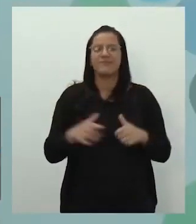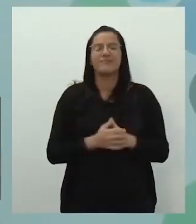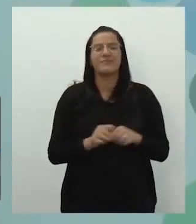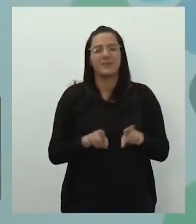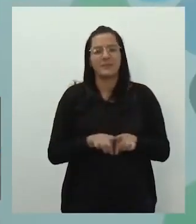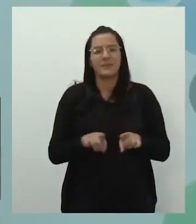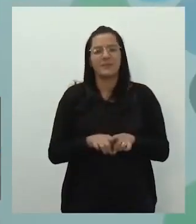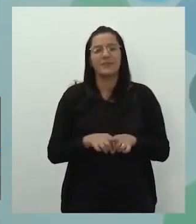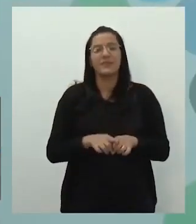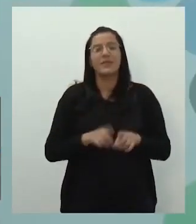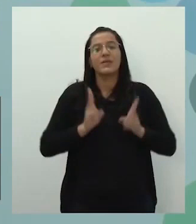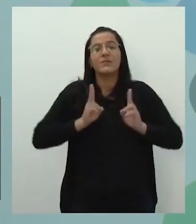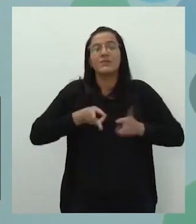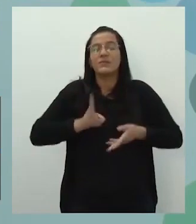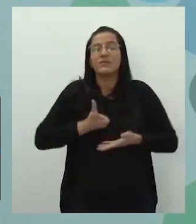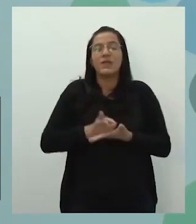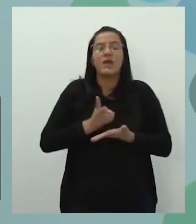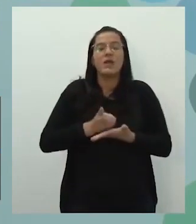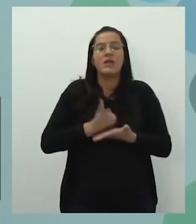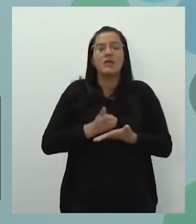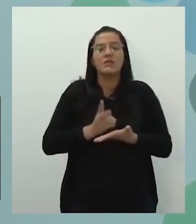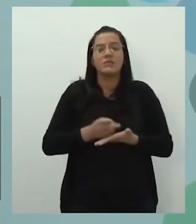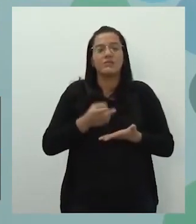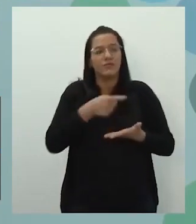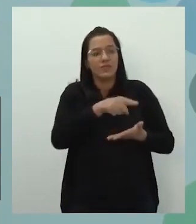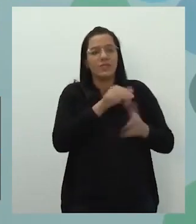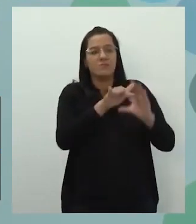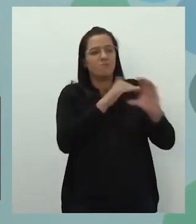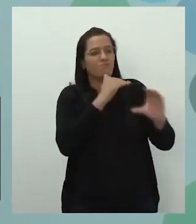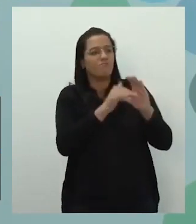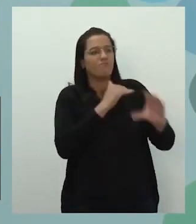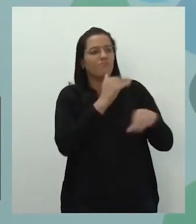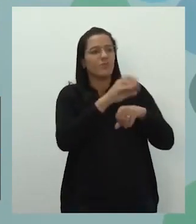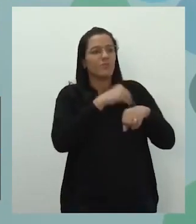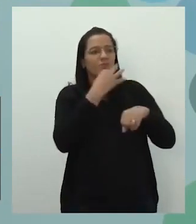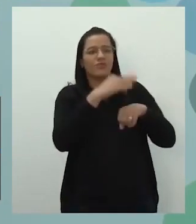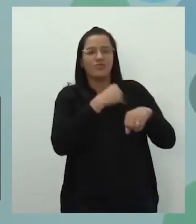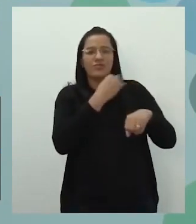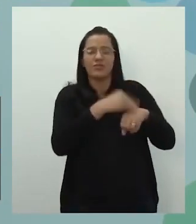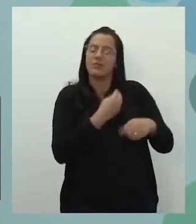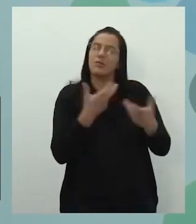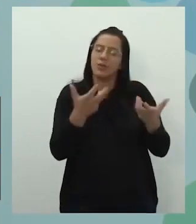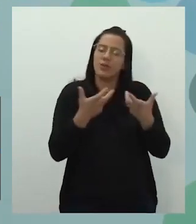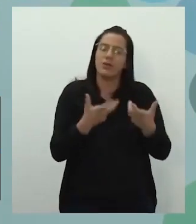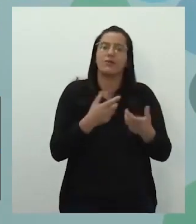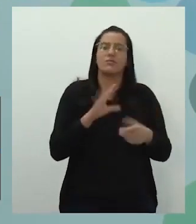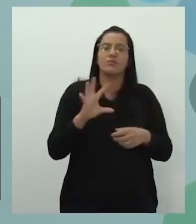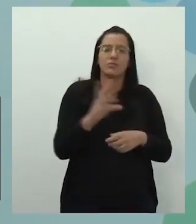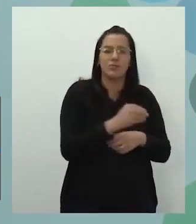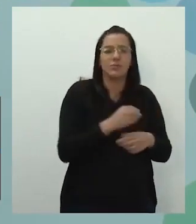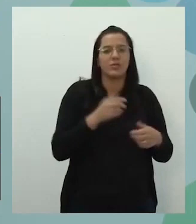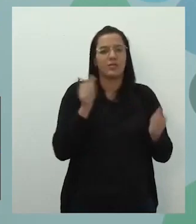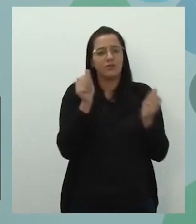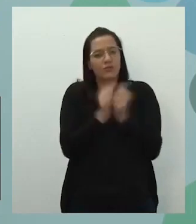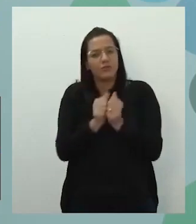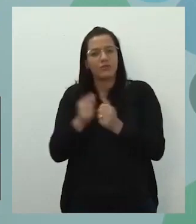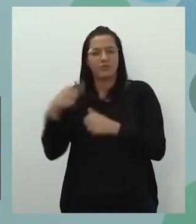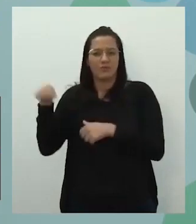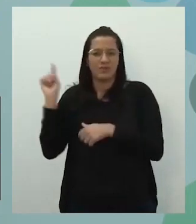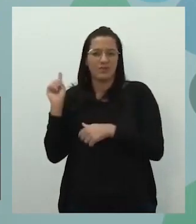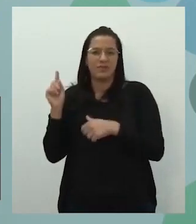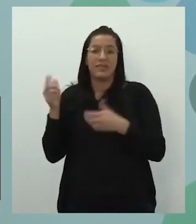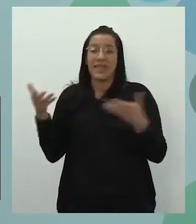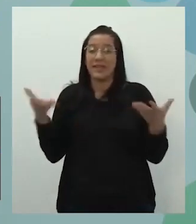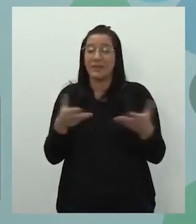gostaria, então, de sempre receber mesmo essa devolutiva. Para a gente é muito importante, para a gente que estava lá na sala de aula e que agora está aqui de frente para a câmera,